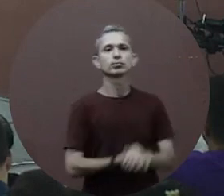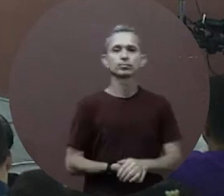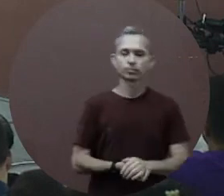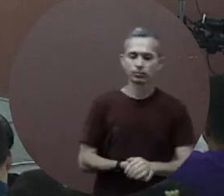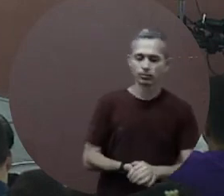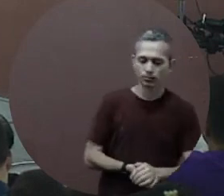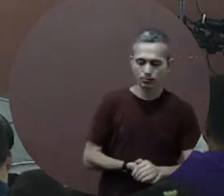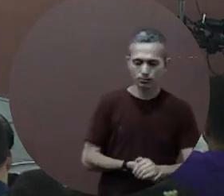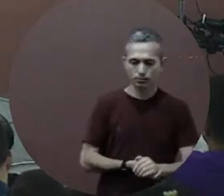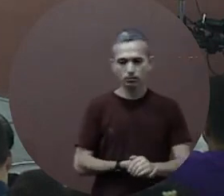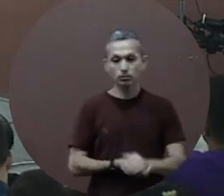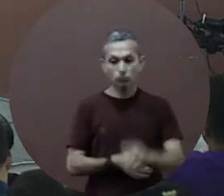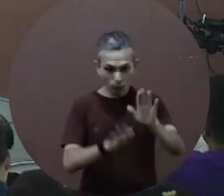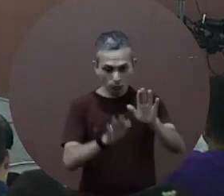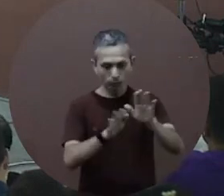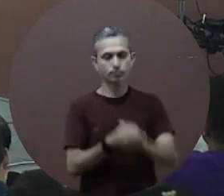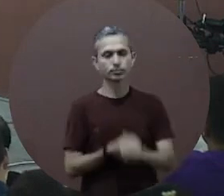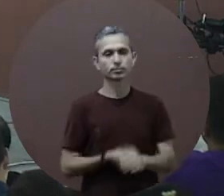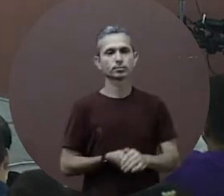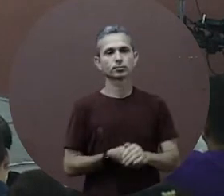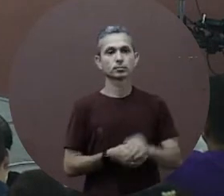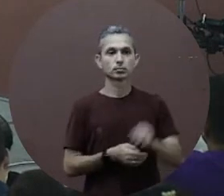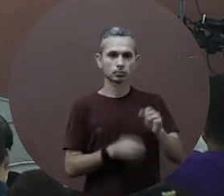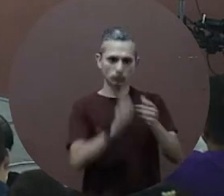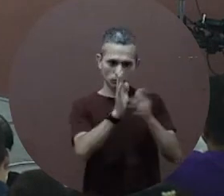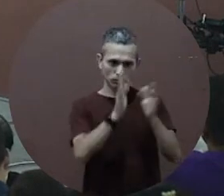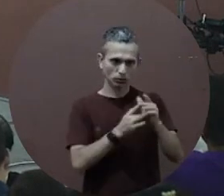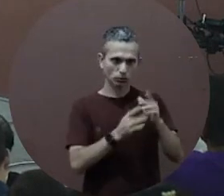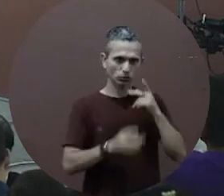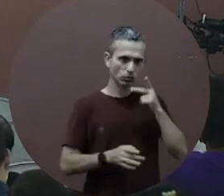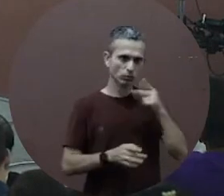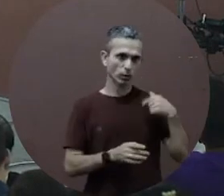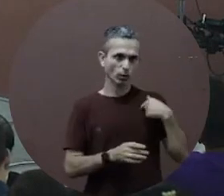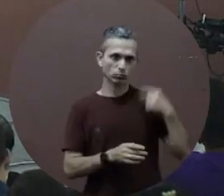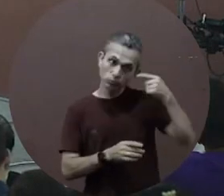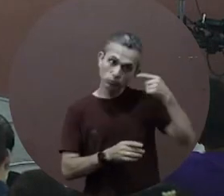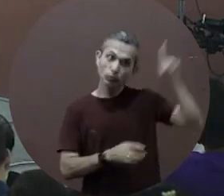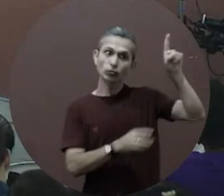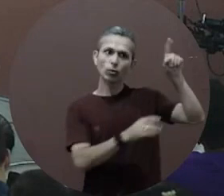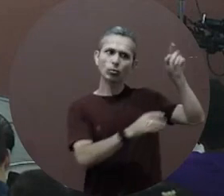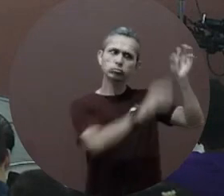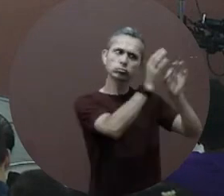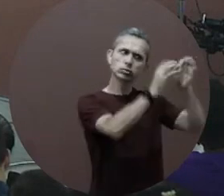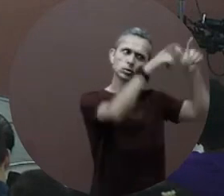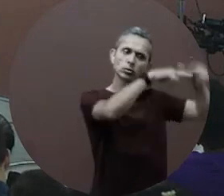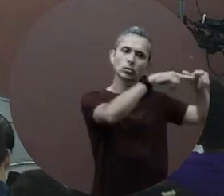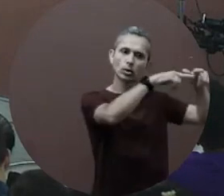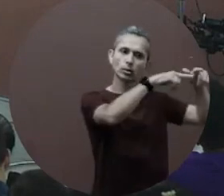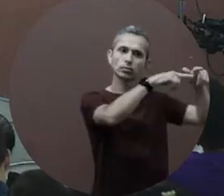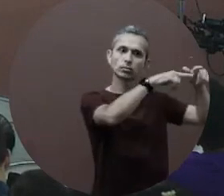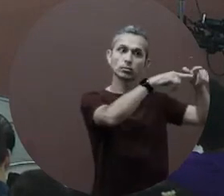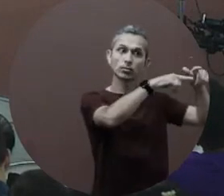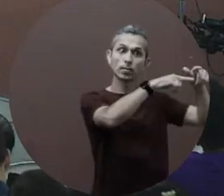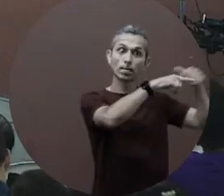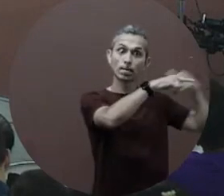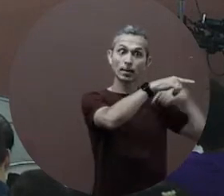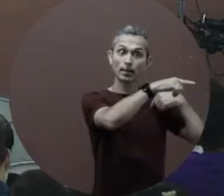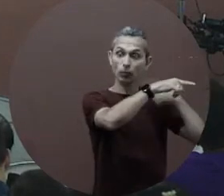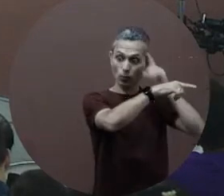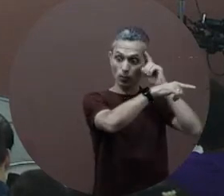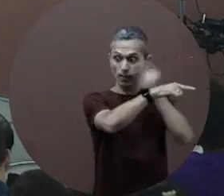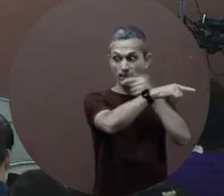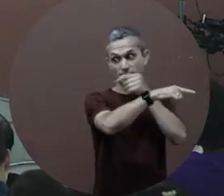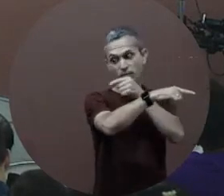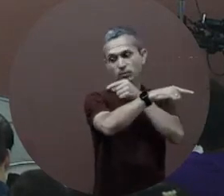vou preparar um lugar, e eu vou te entregar aqui essas ovelhas para você tomar conta para mim. Elas